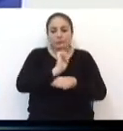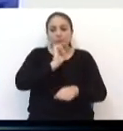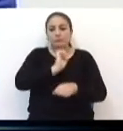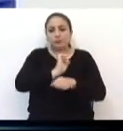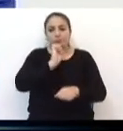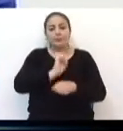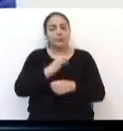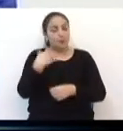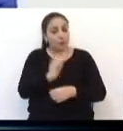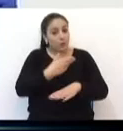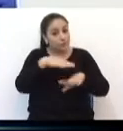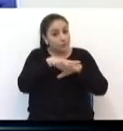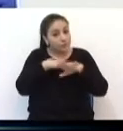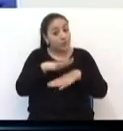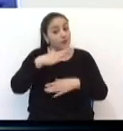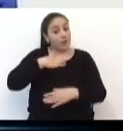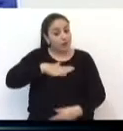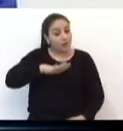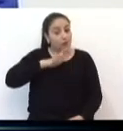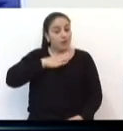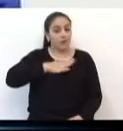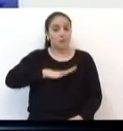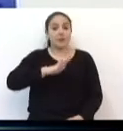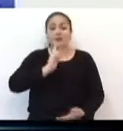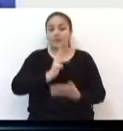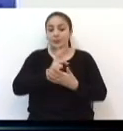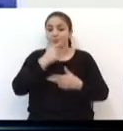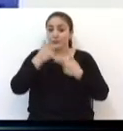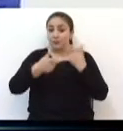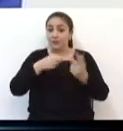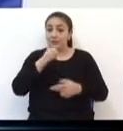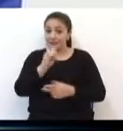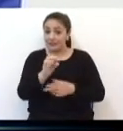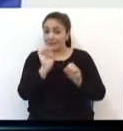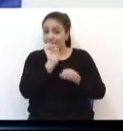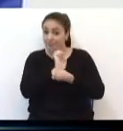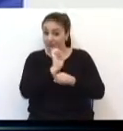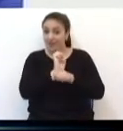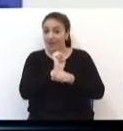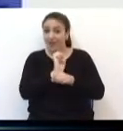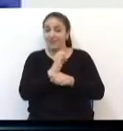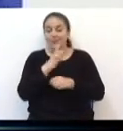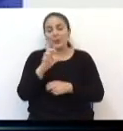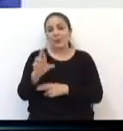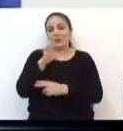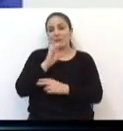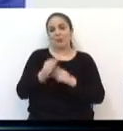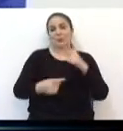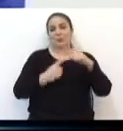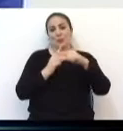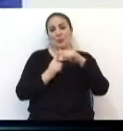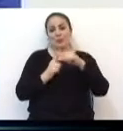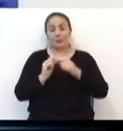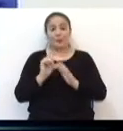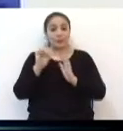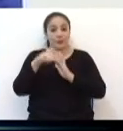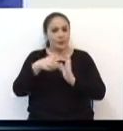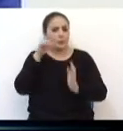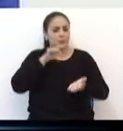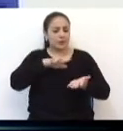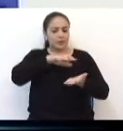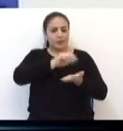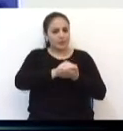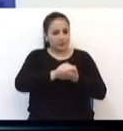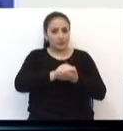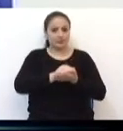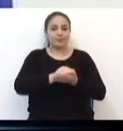conversa, dá aquela acalmada e sempre diz que a espera vale a pena, né? Aí depois que elas entram no